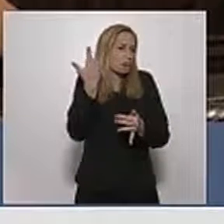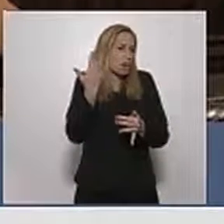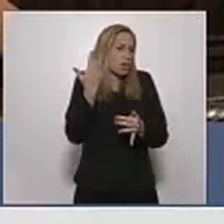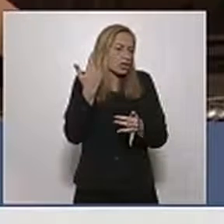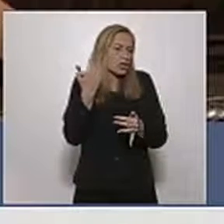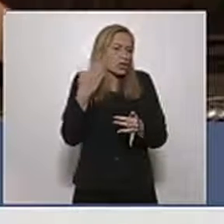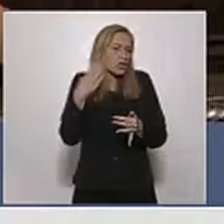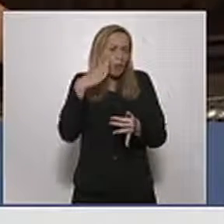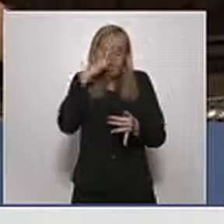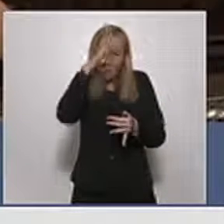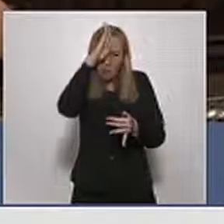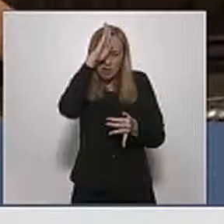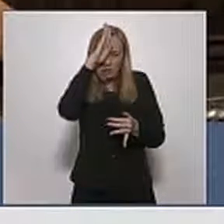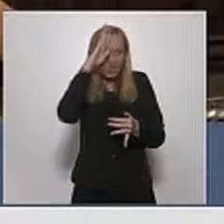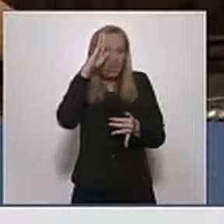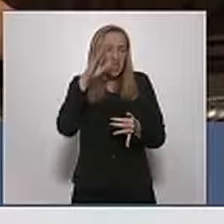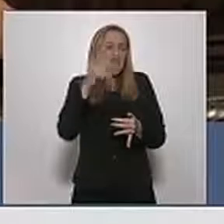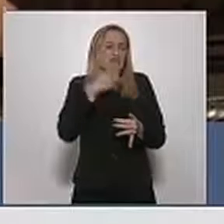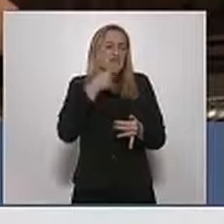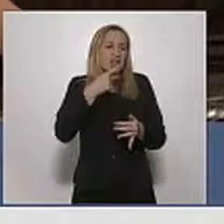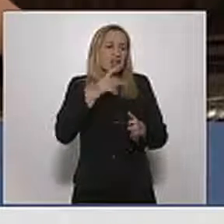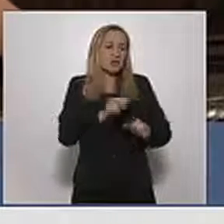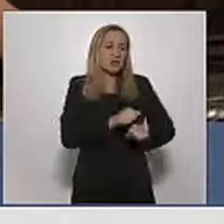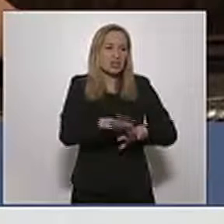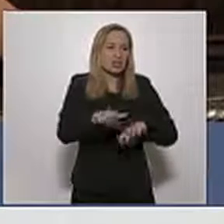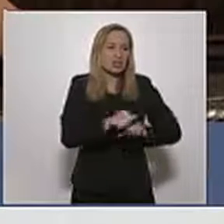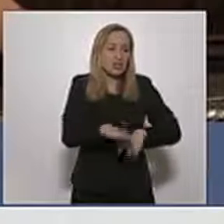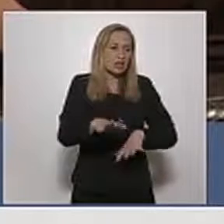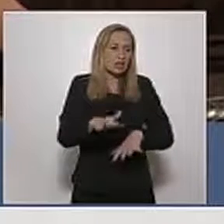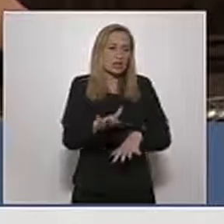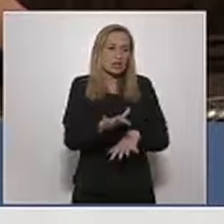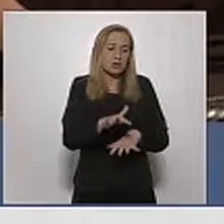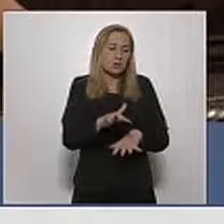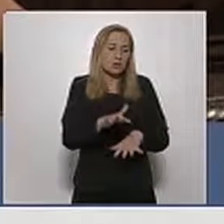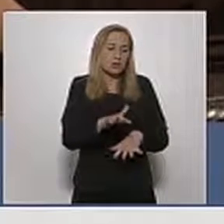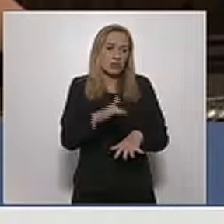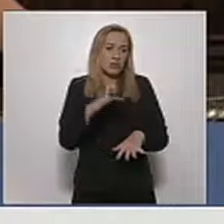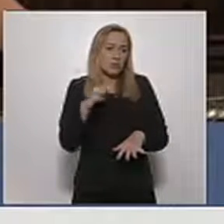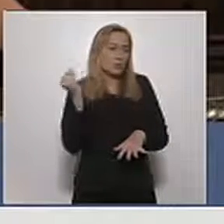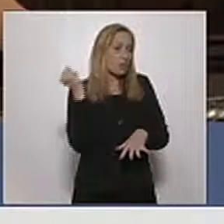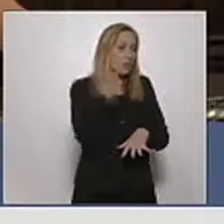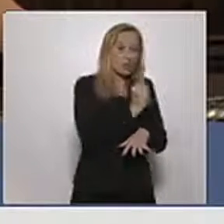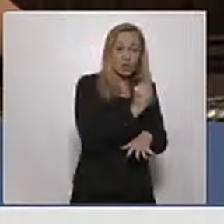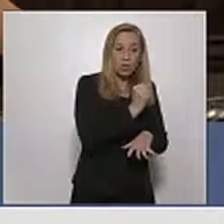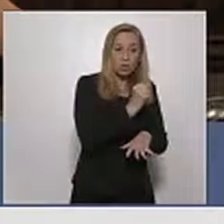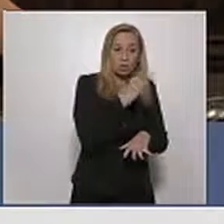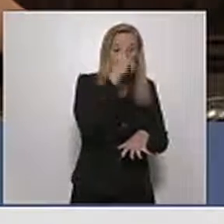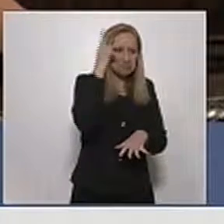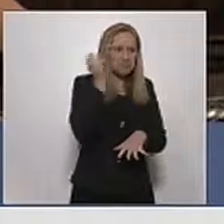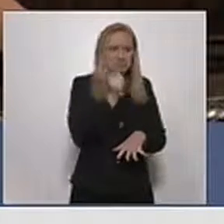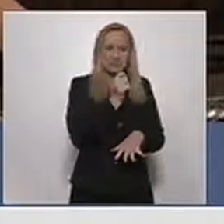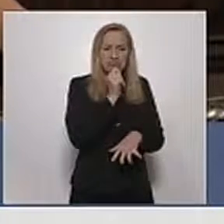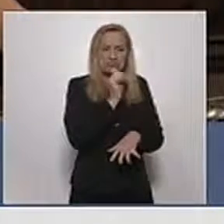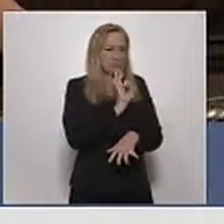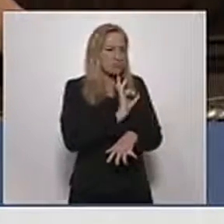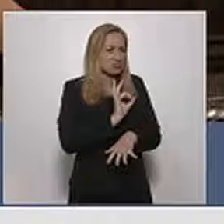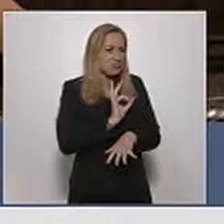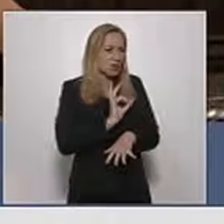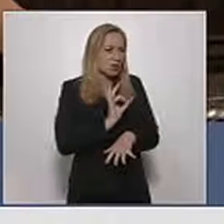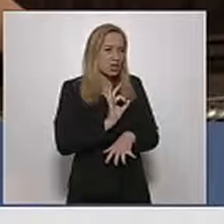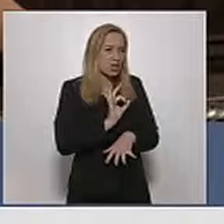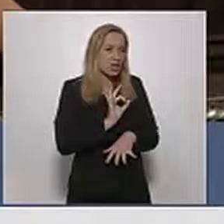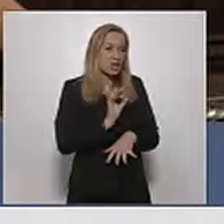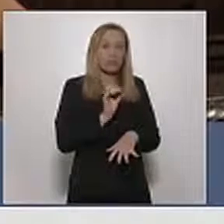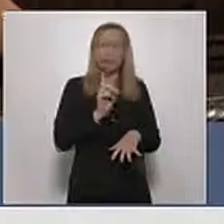Bolsonaro, dizendo que o Exército não matou ninguém. Presidente, o Exército não só matou, ele executou. 80 tiros não